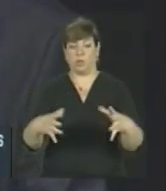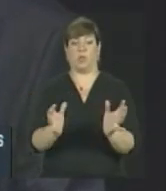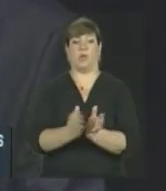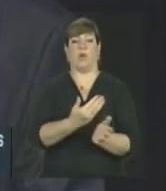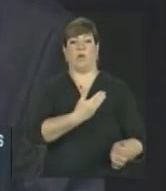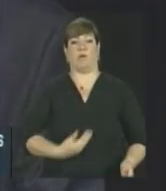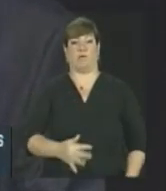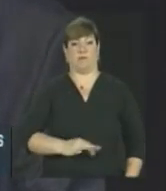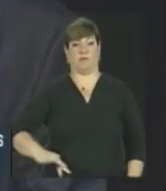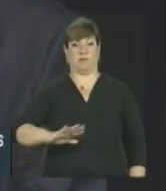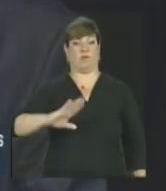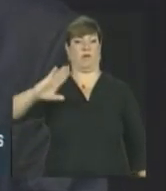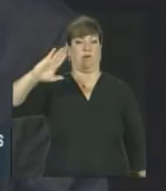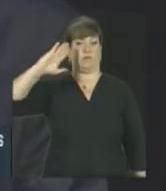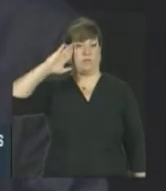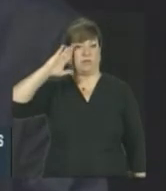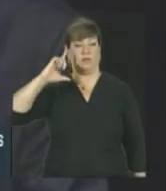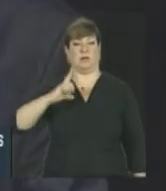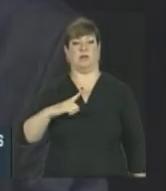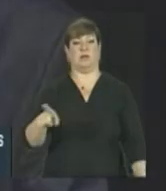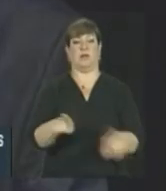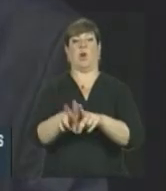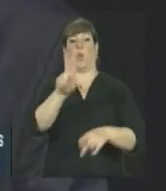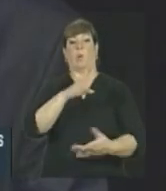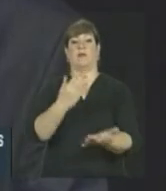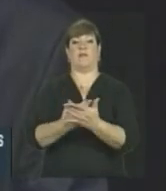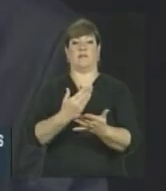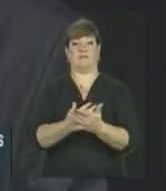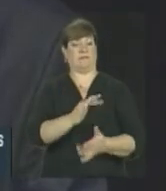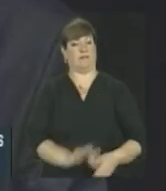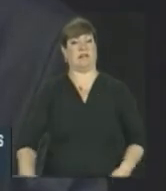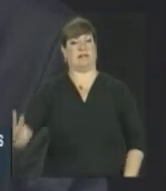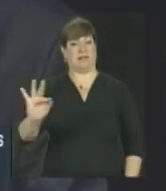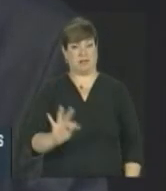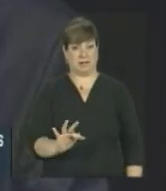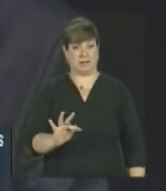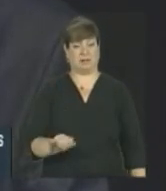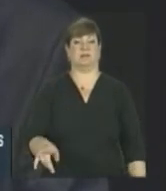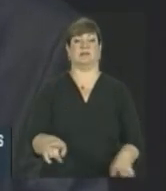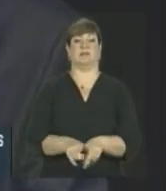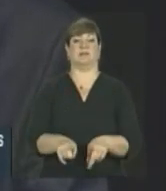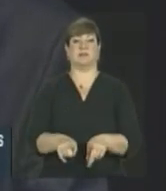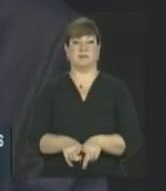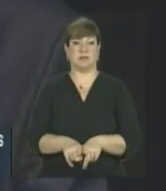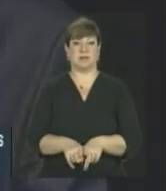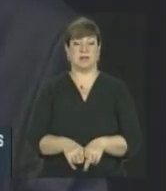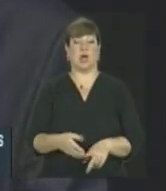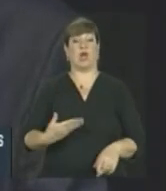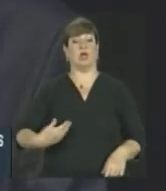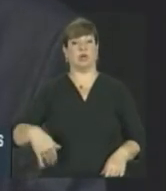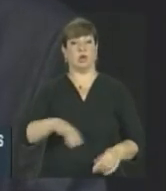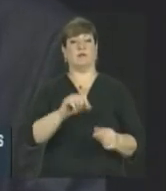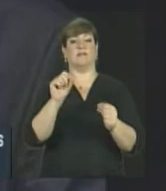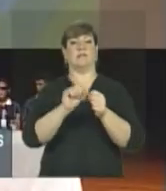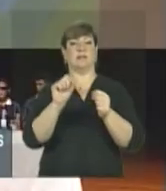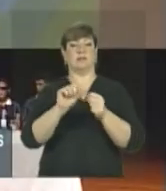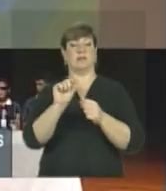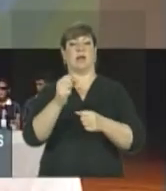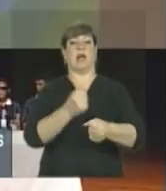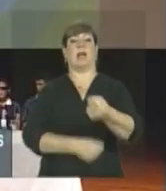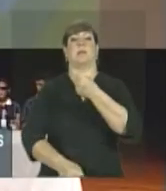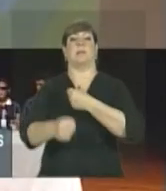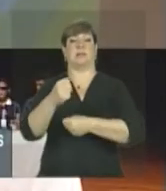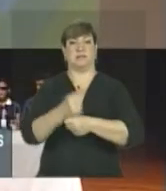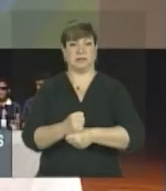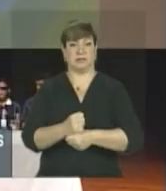Forças Armadas, universidades federais. Nós realizamos, no ano passado,